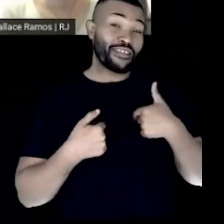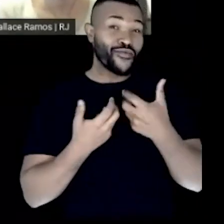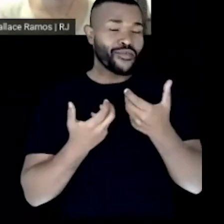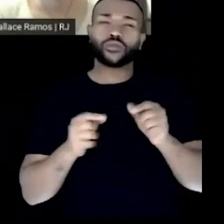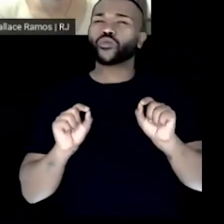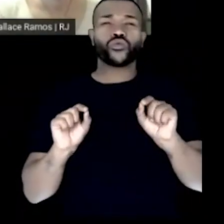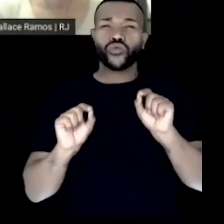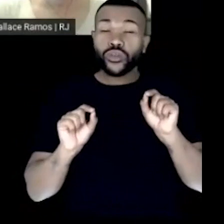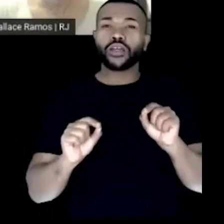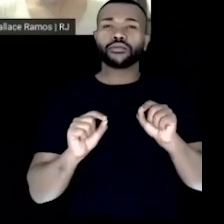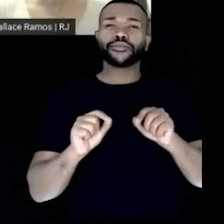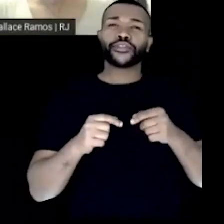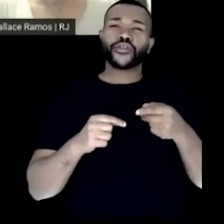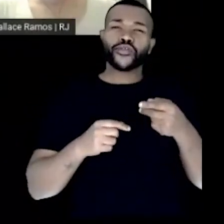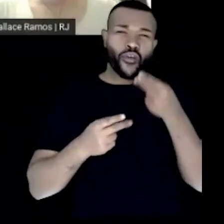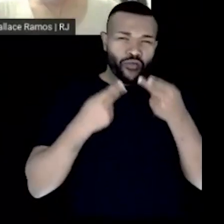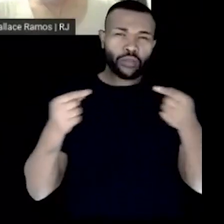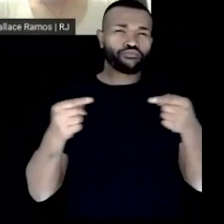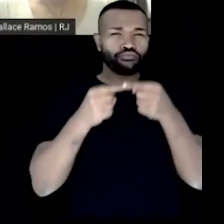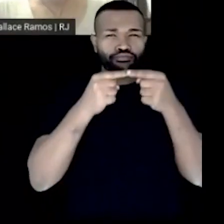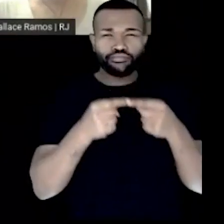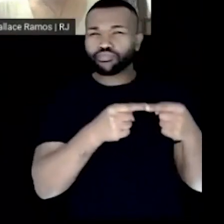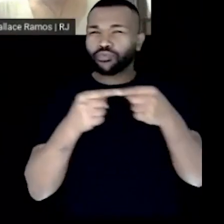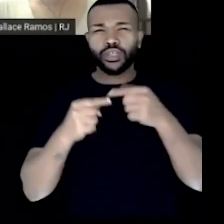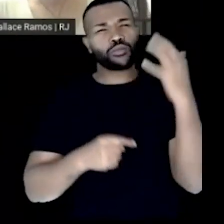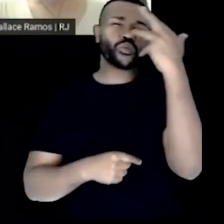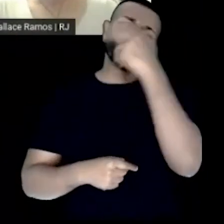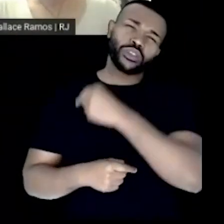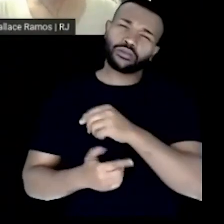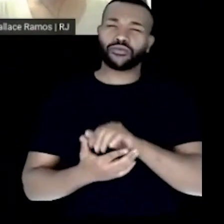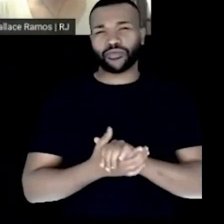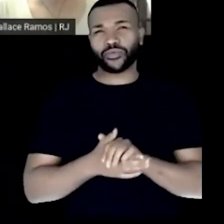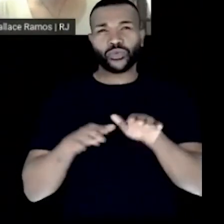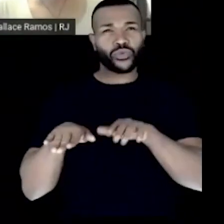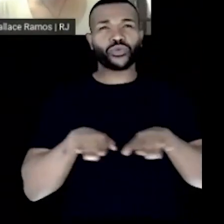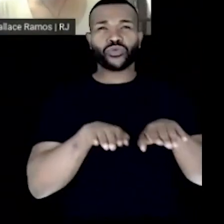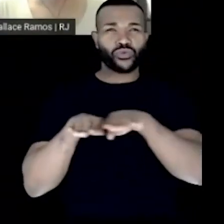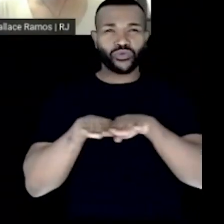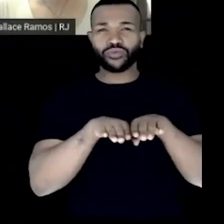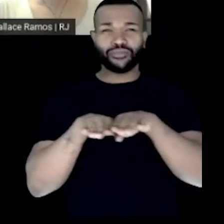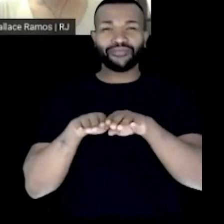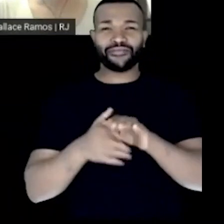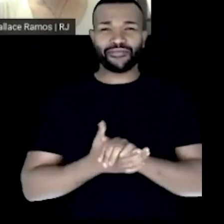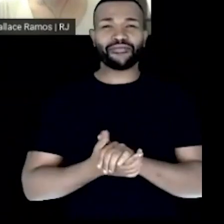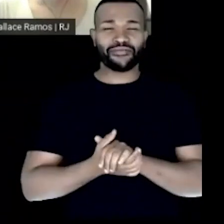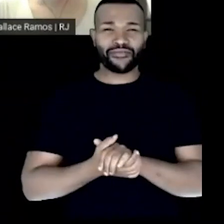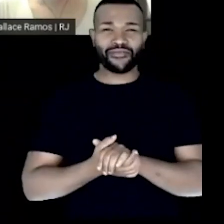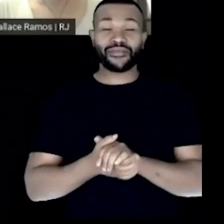mas eu só quero, sabe, alinhar o discurso, todo mundo falar bonitinho.